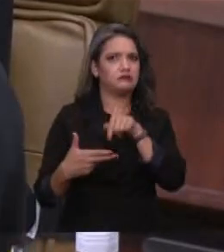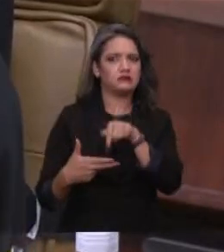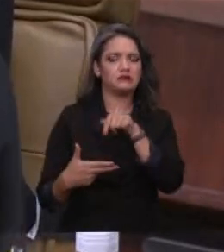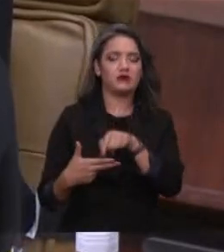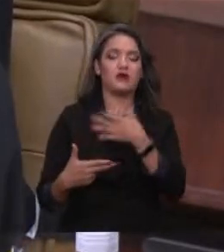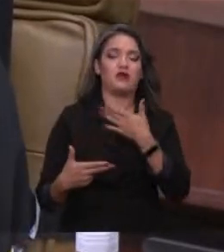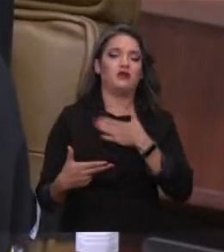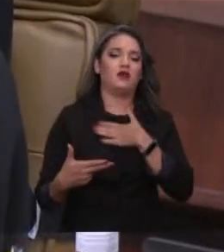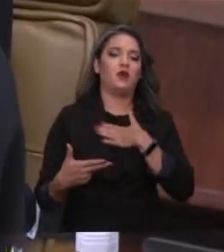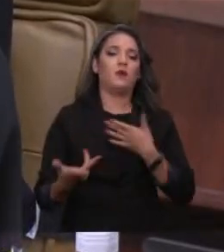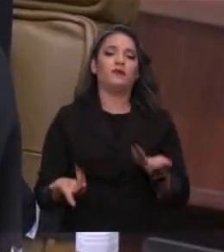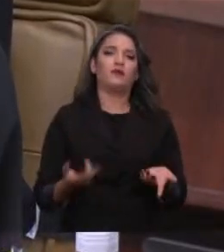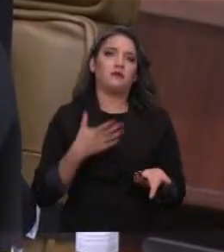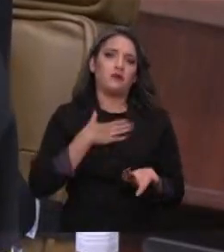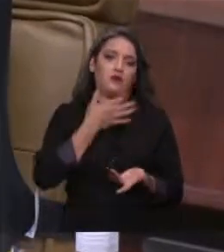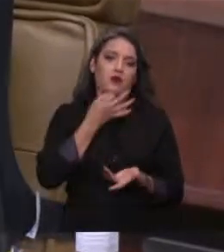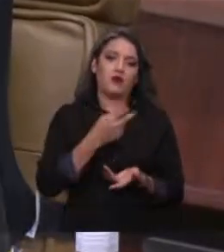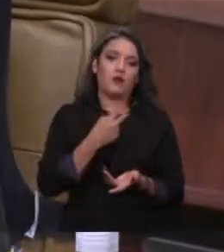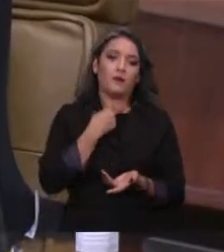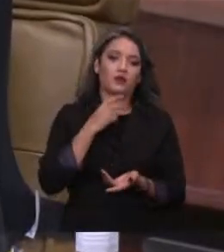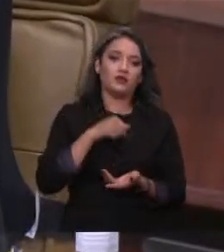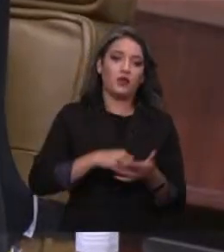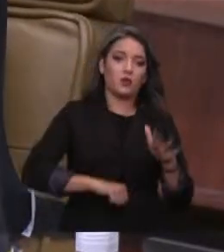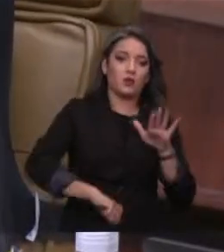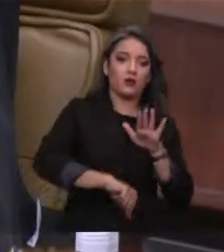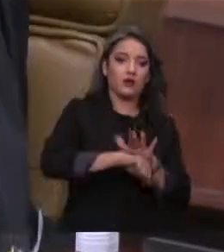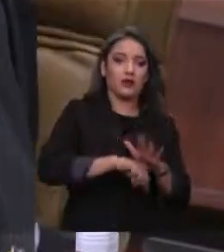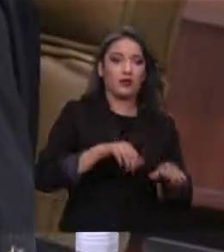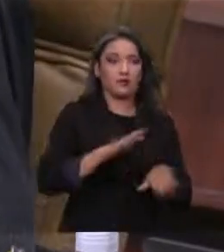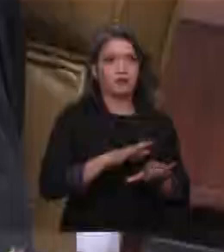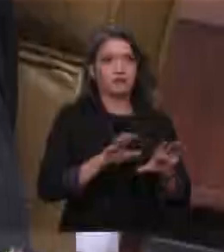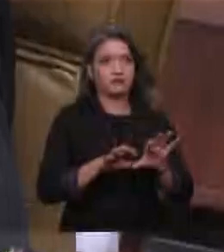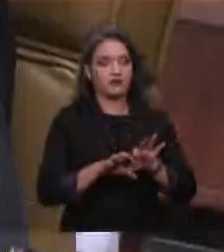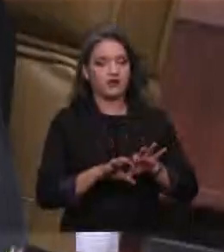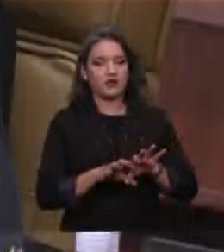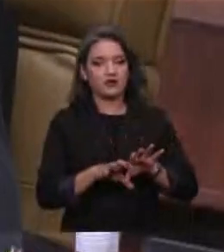mesmo tempo, configurar um crime autônomo